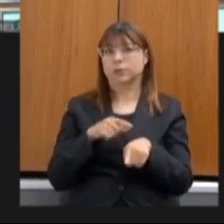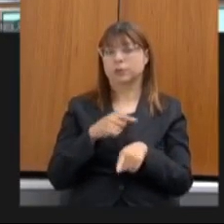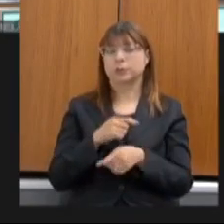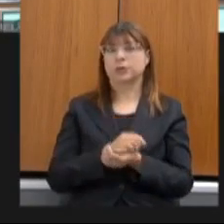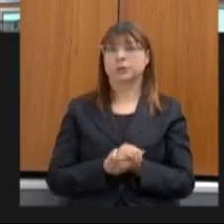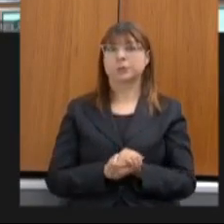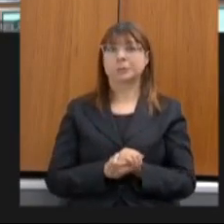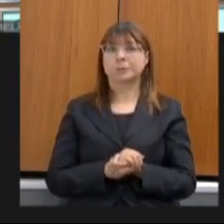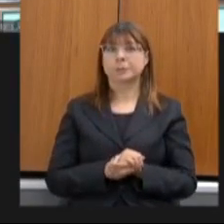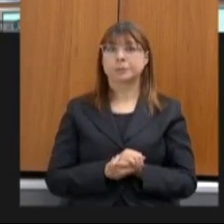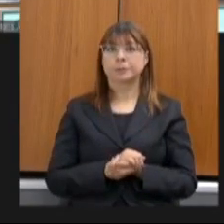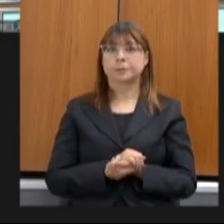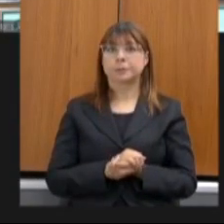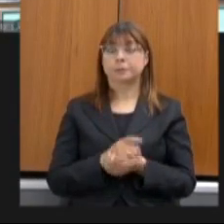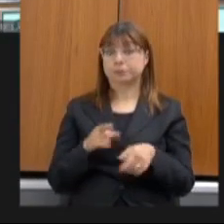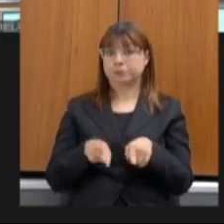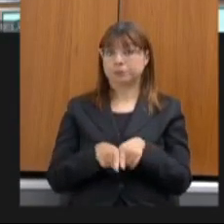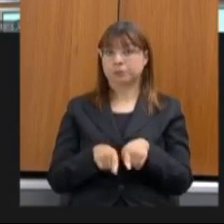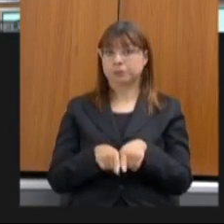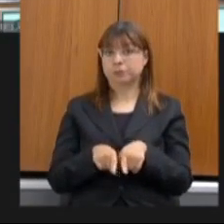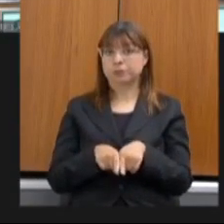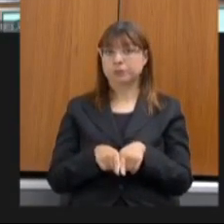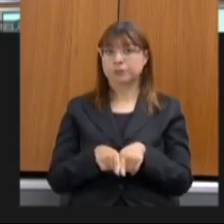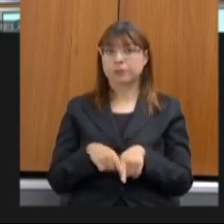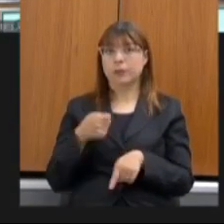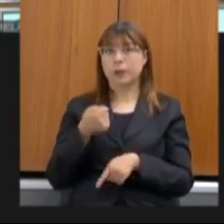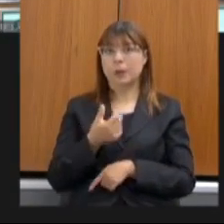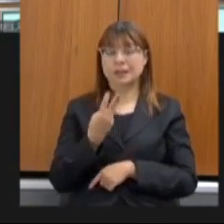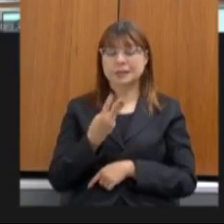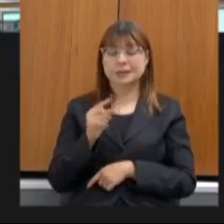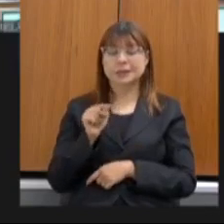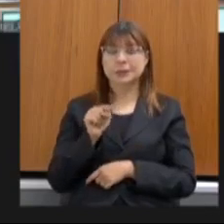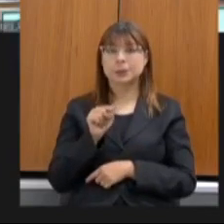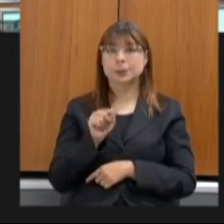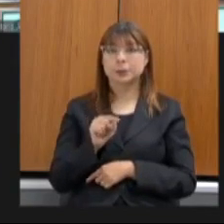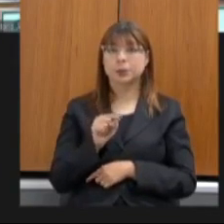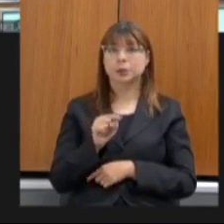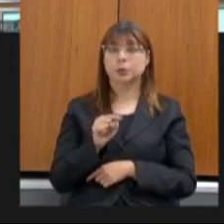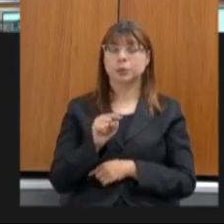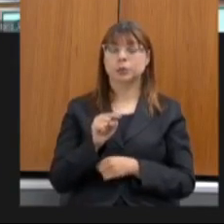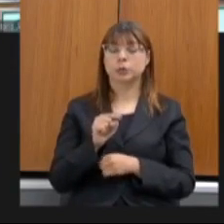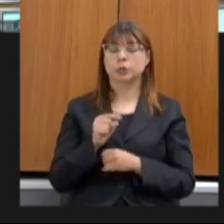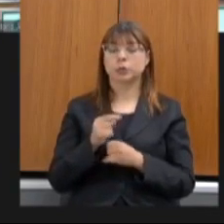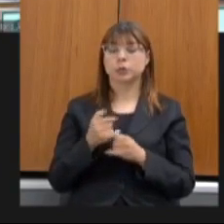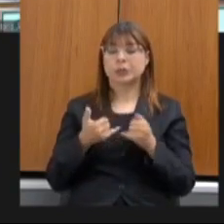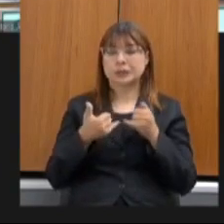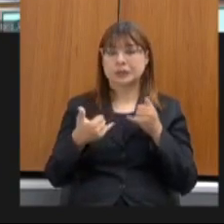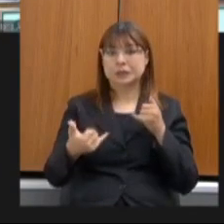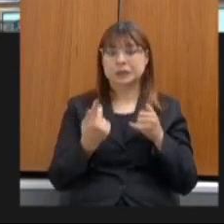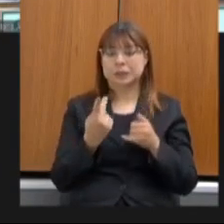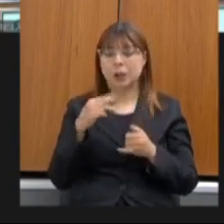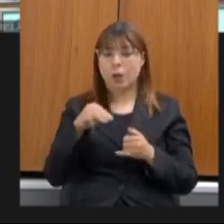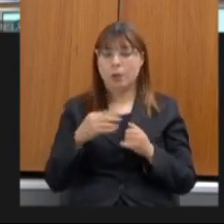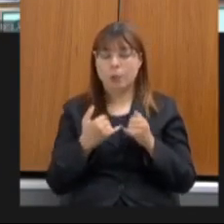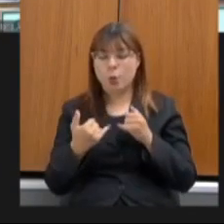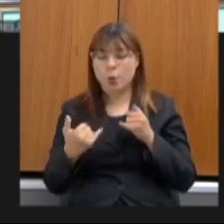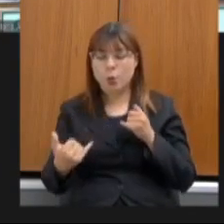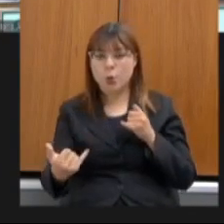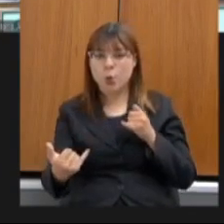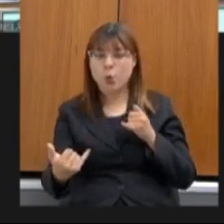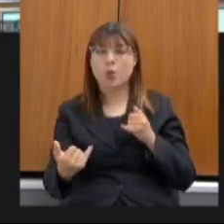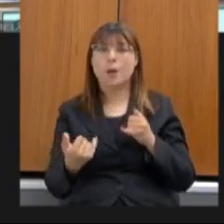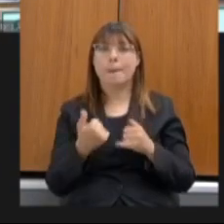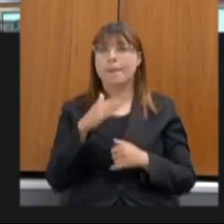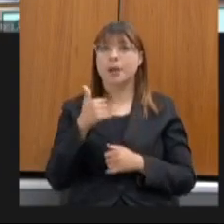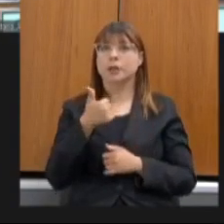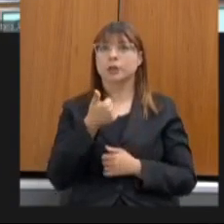Luiza e também quase 3 mil km de linhas de transmissão e mais de 12